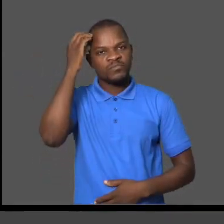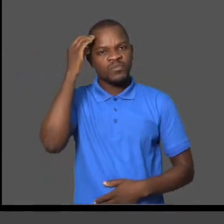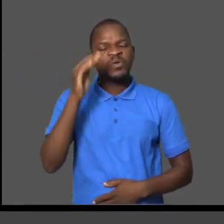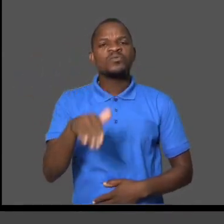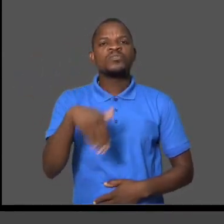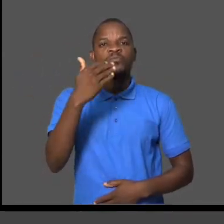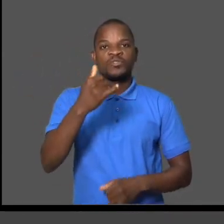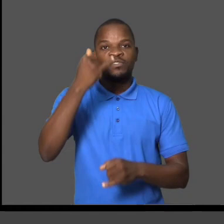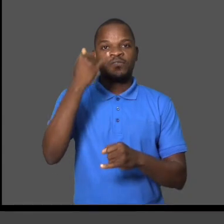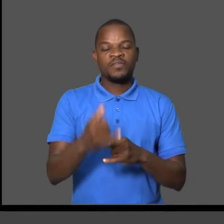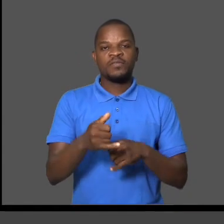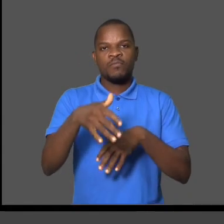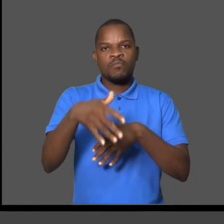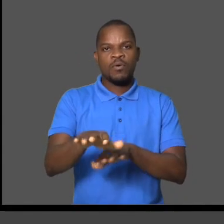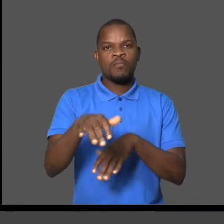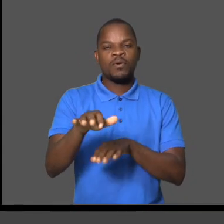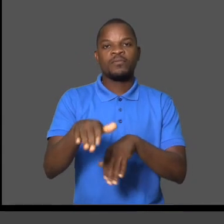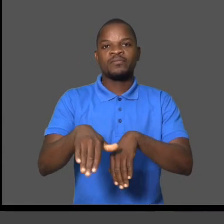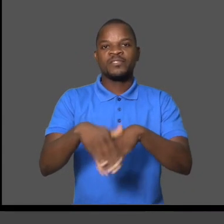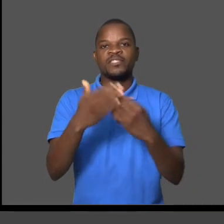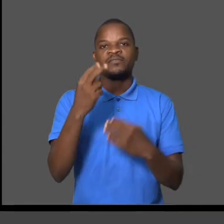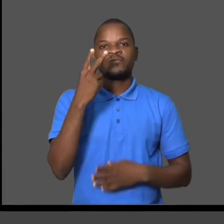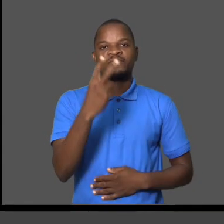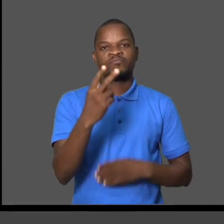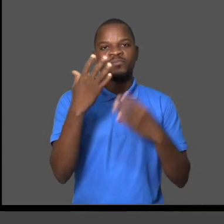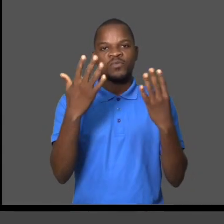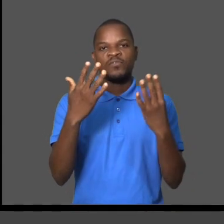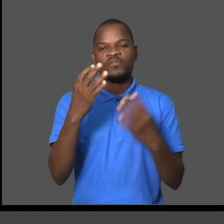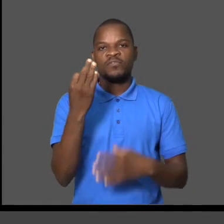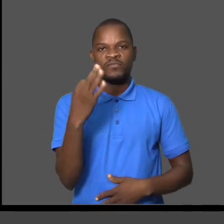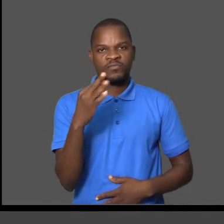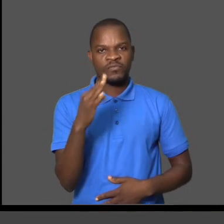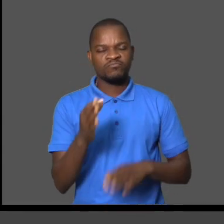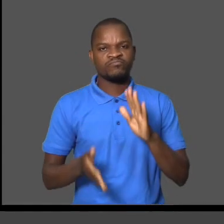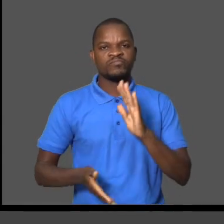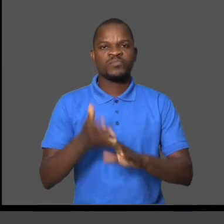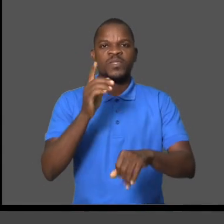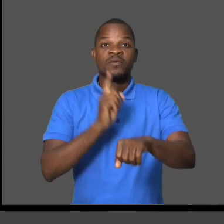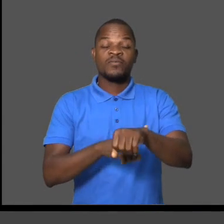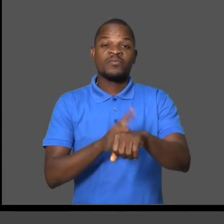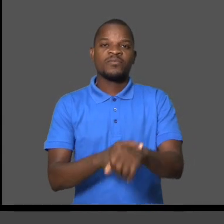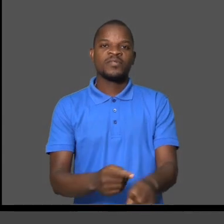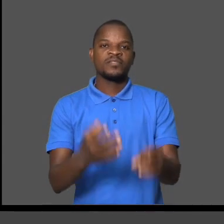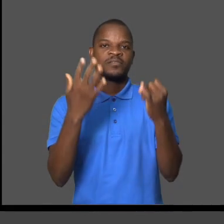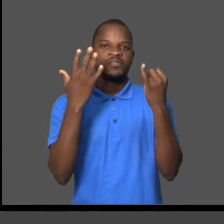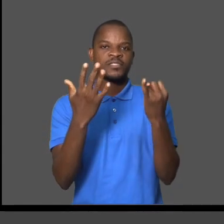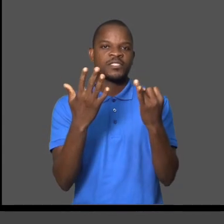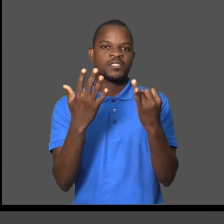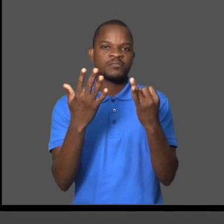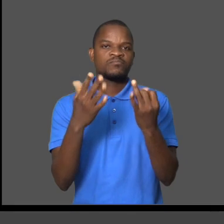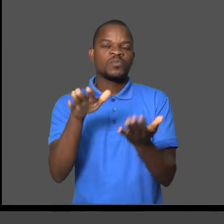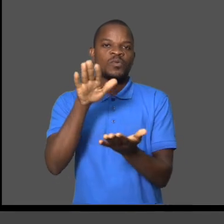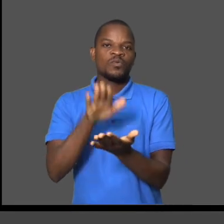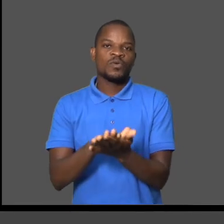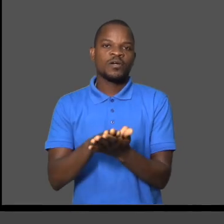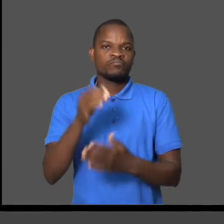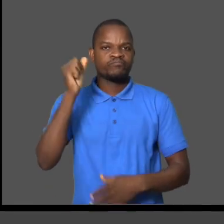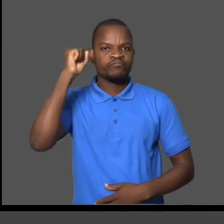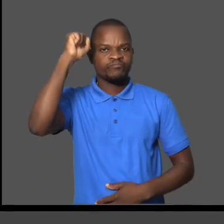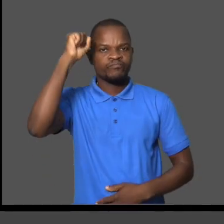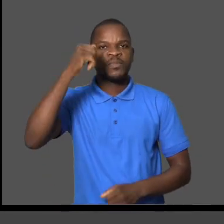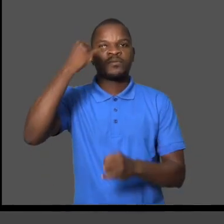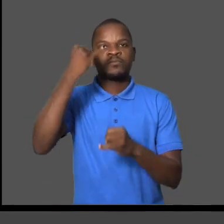uma marcha no dia 29 de fevereiro, que inicia às 7h30 na estátua Eduardo